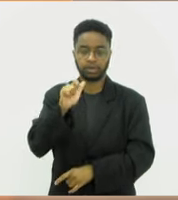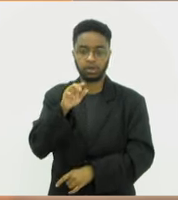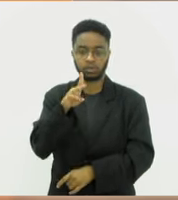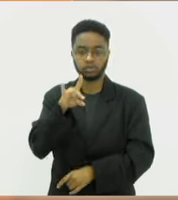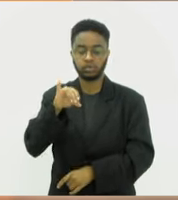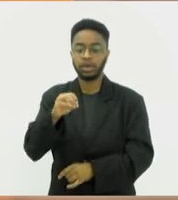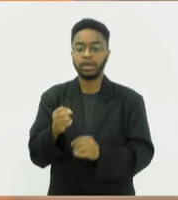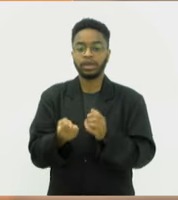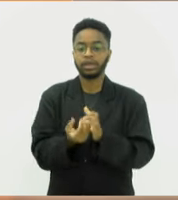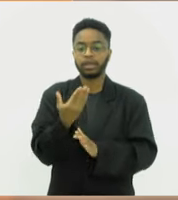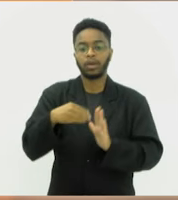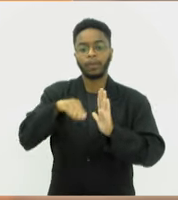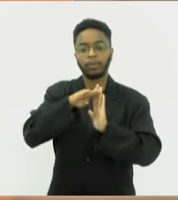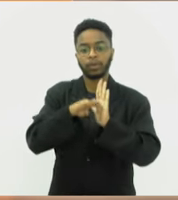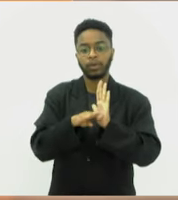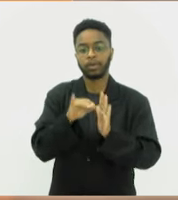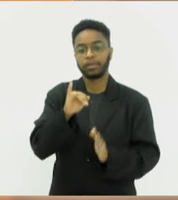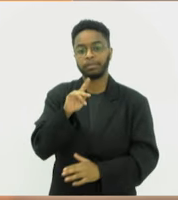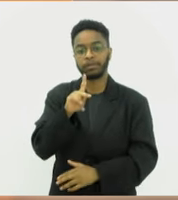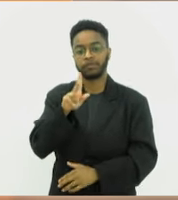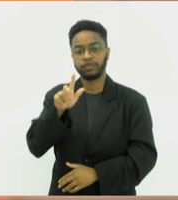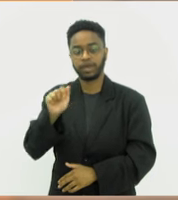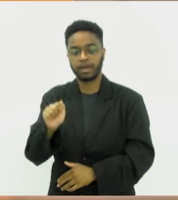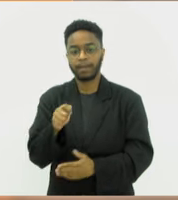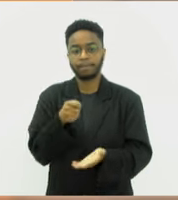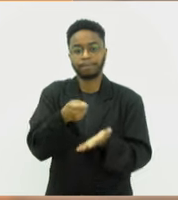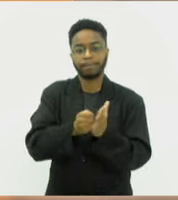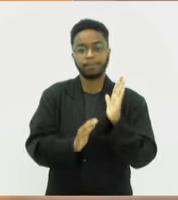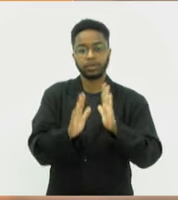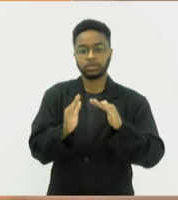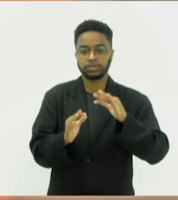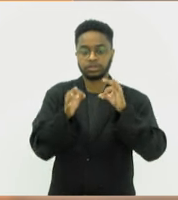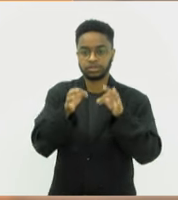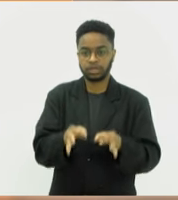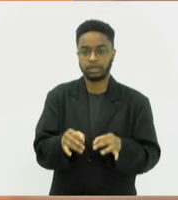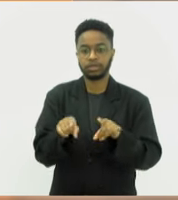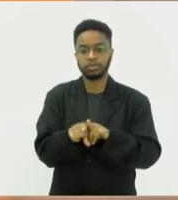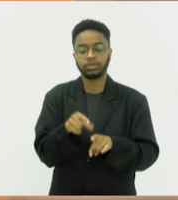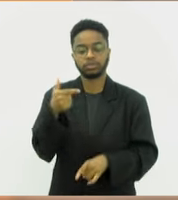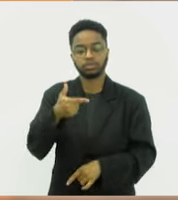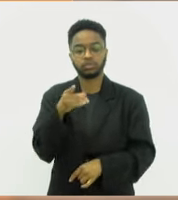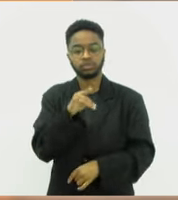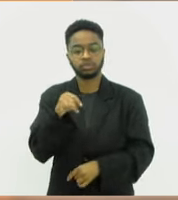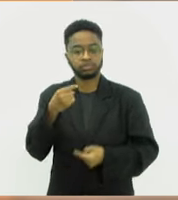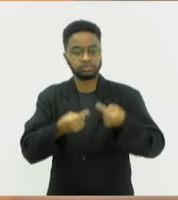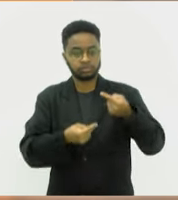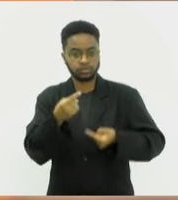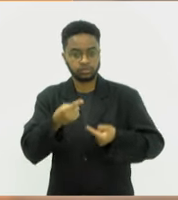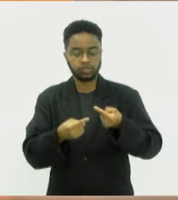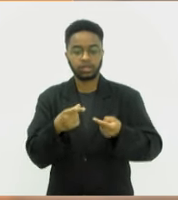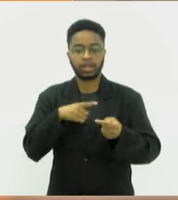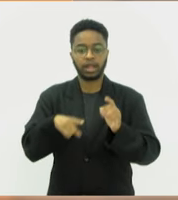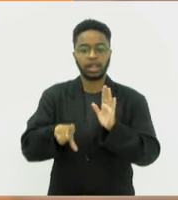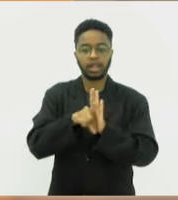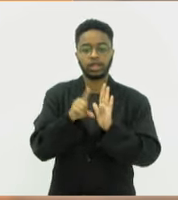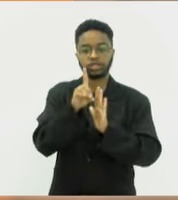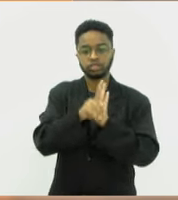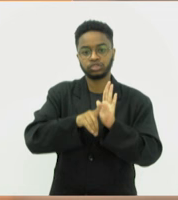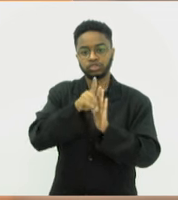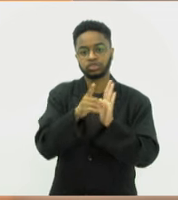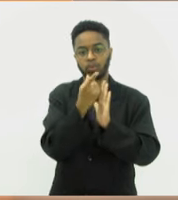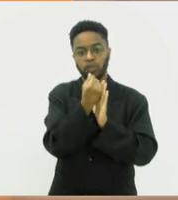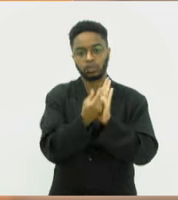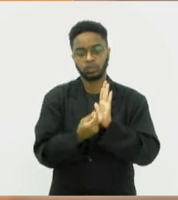IPVA em Dia. No segundo dia de discussão, mensagem do Poder Executivo com a Lei de Diretrizes Orçamentárias